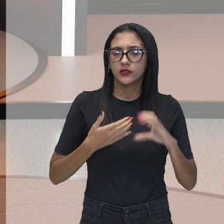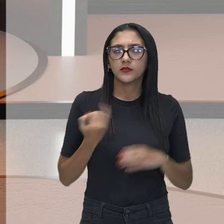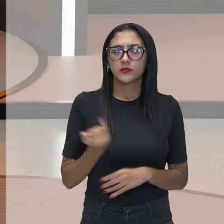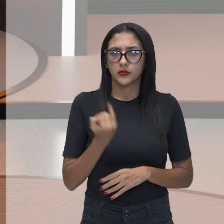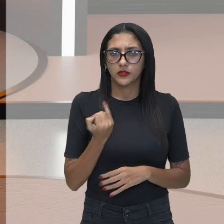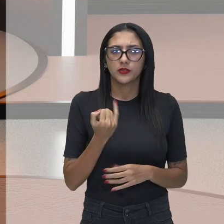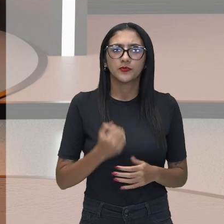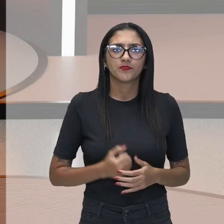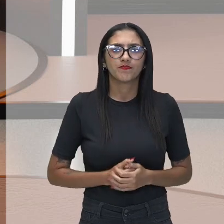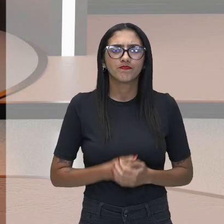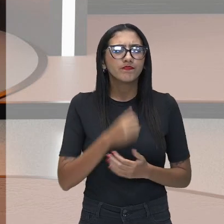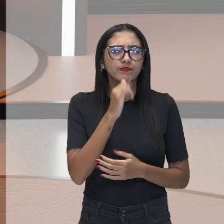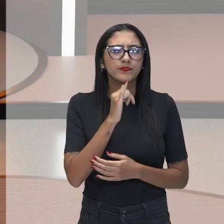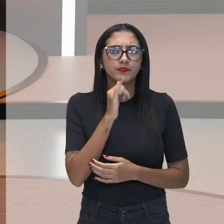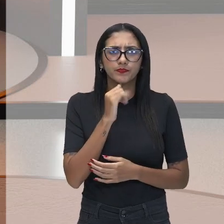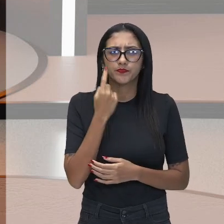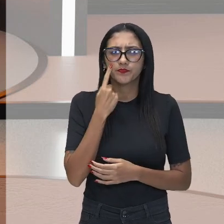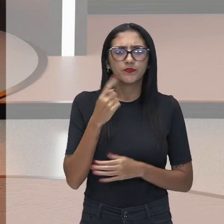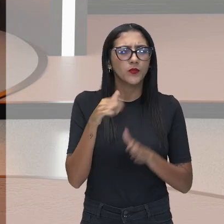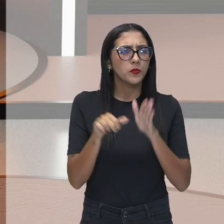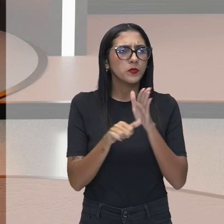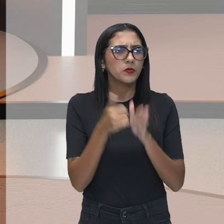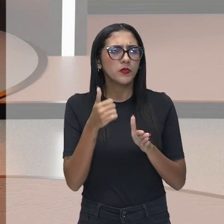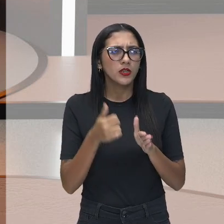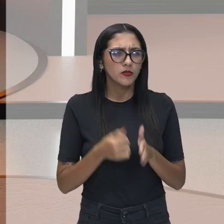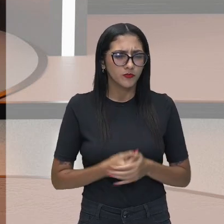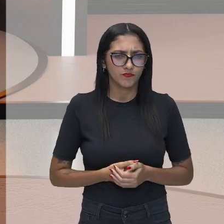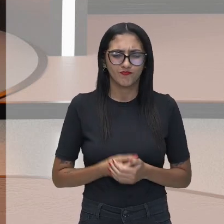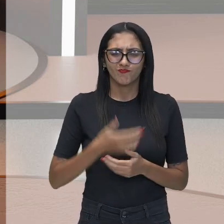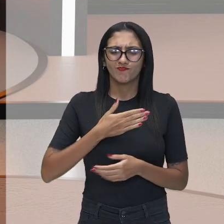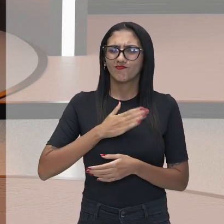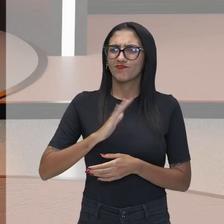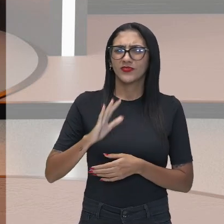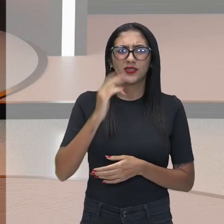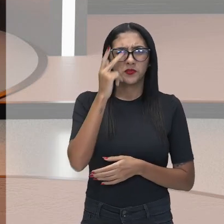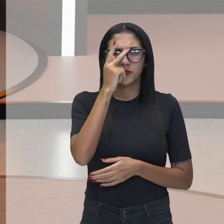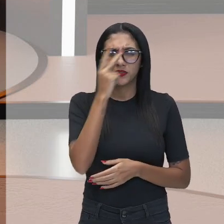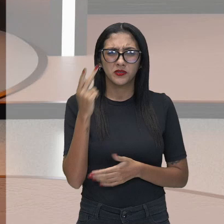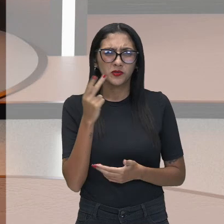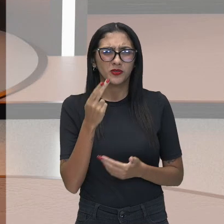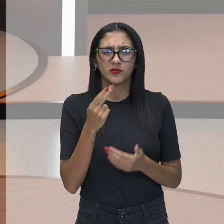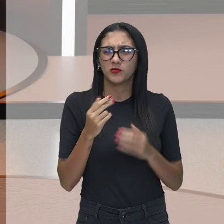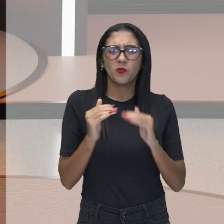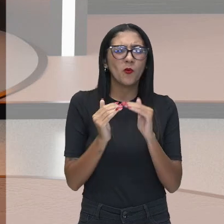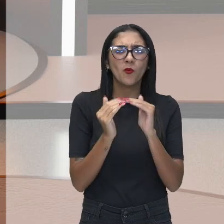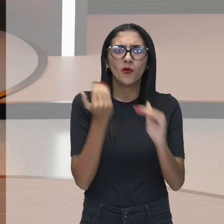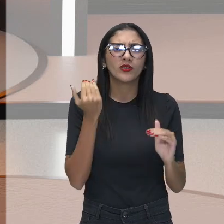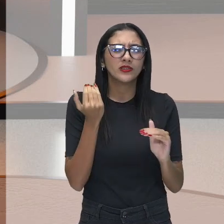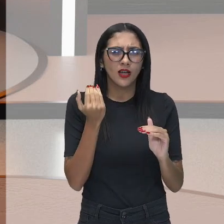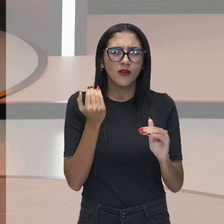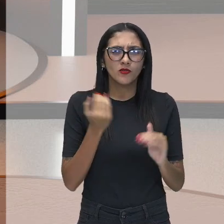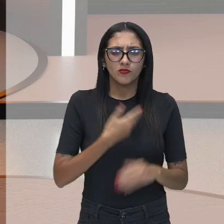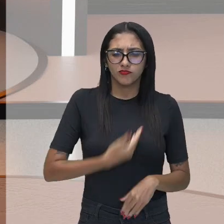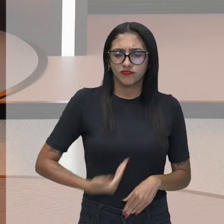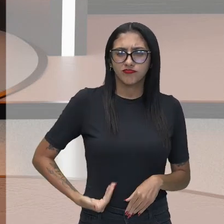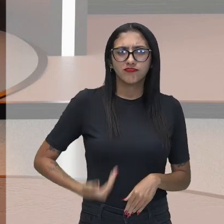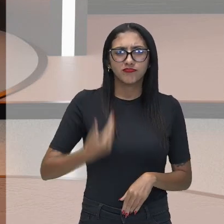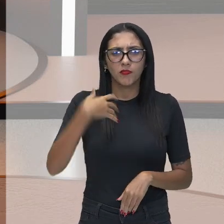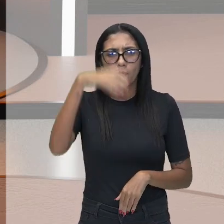exemplo, insatisfação com a monarquia. Quem estava insatisfeito com a monarquia? Principalmente